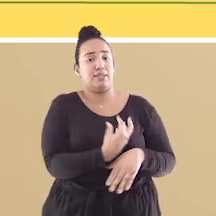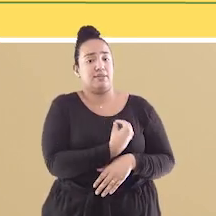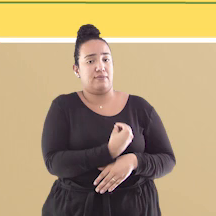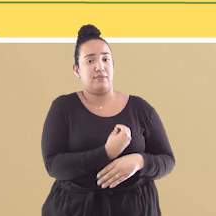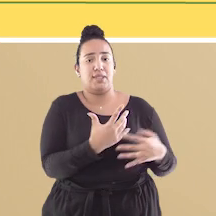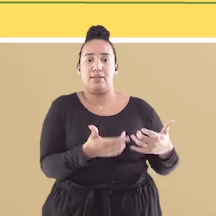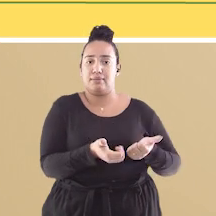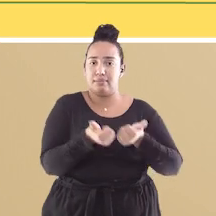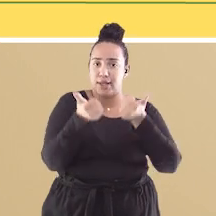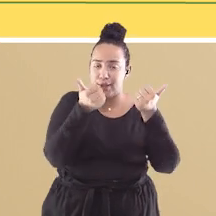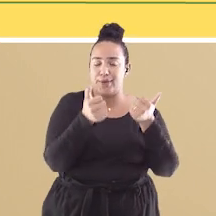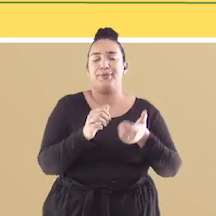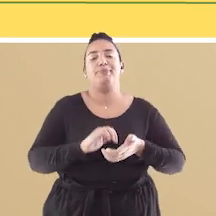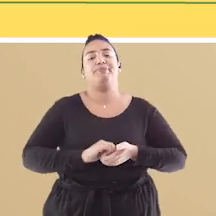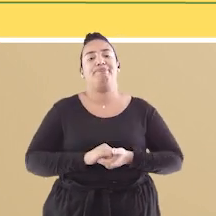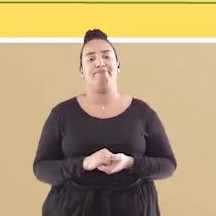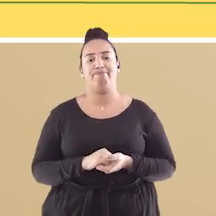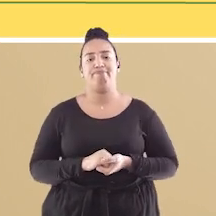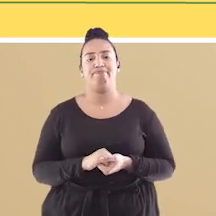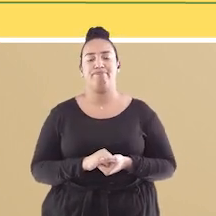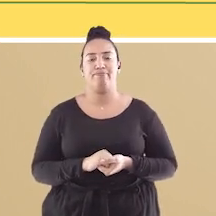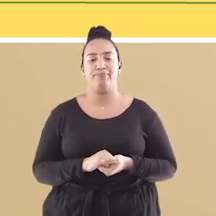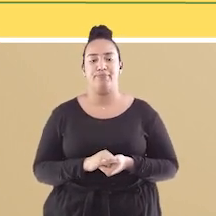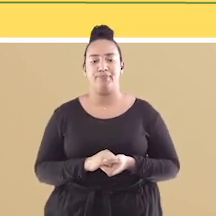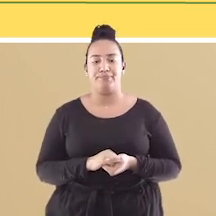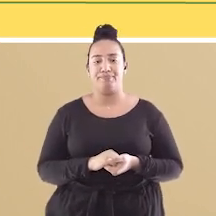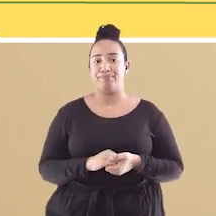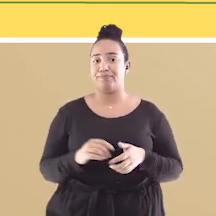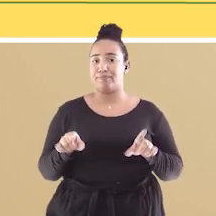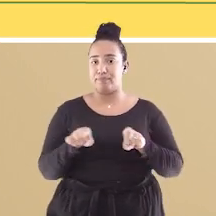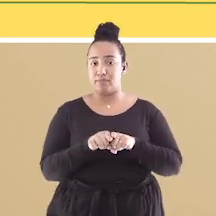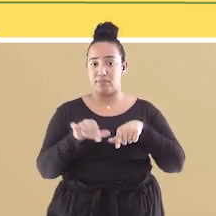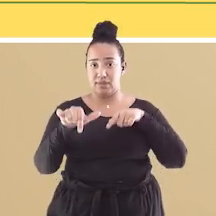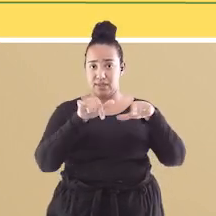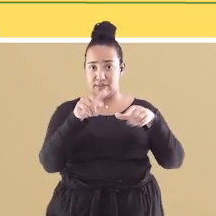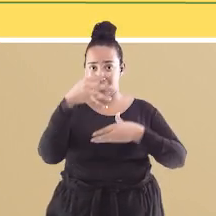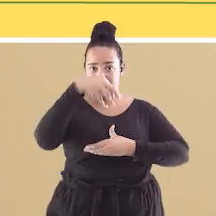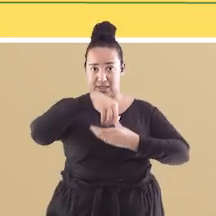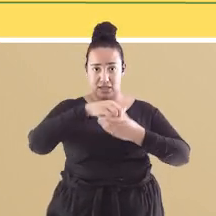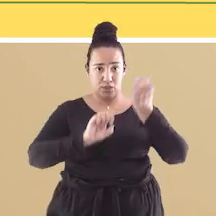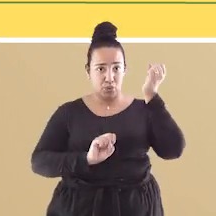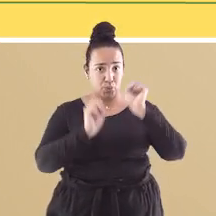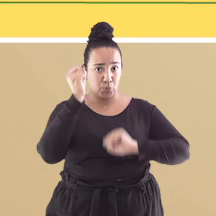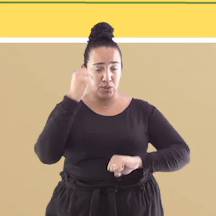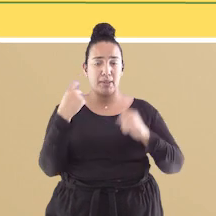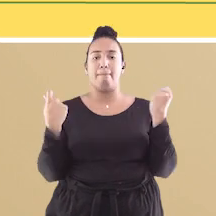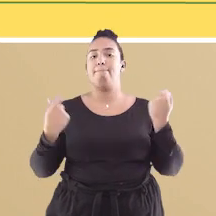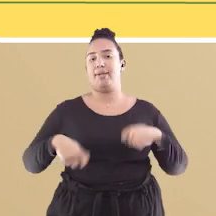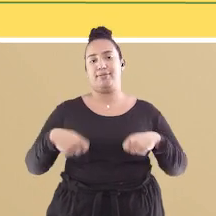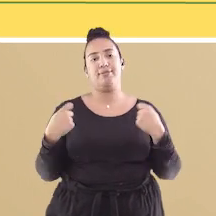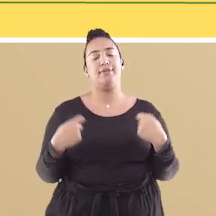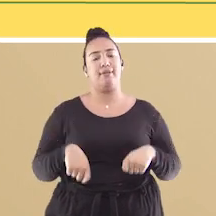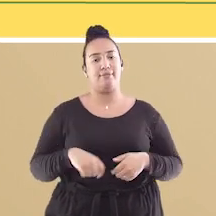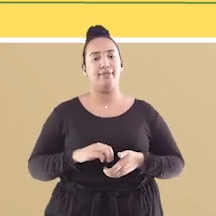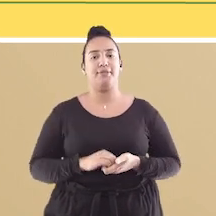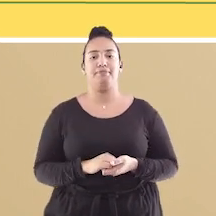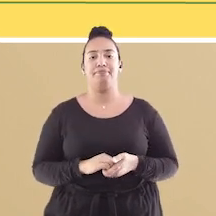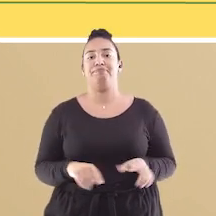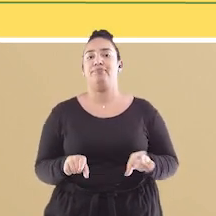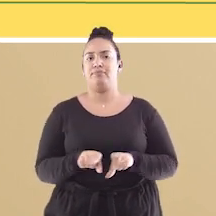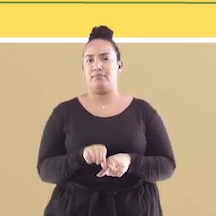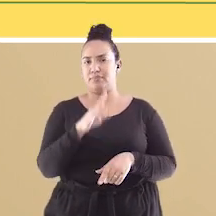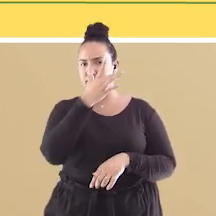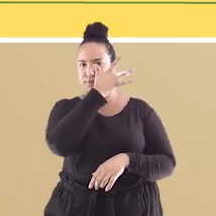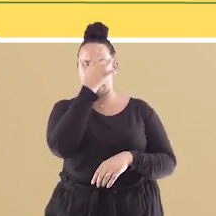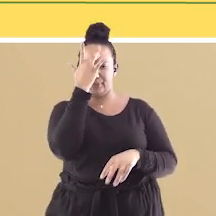e melhores condições de vida. A mão de obra nas indústrias era muito necessária e muitos chegaram